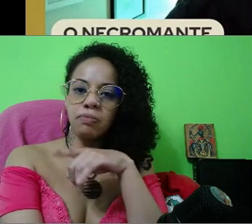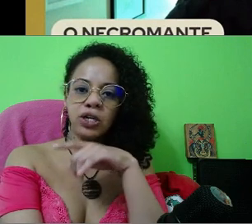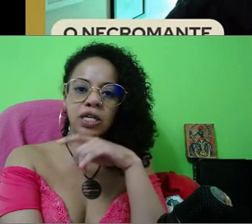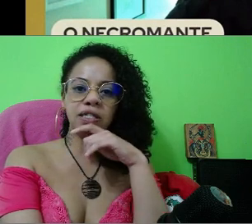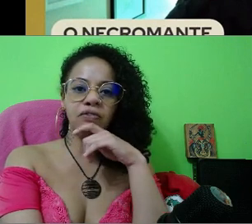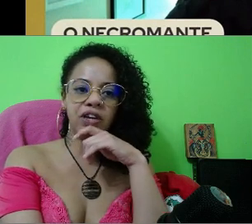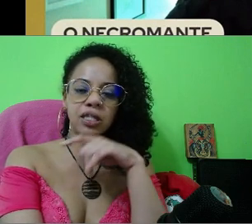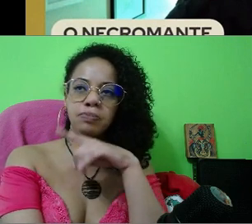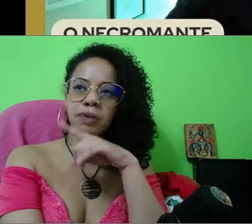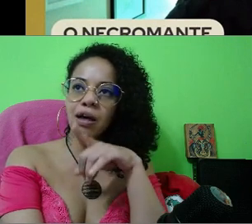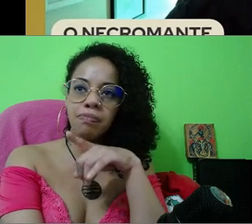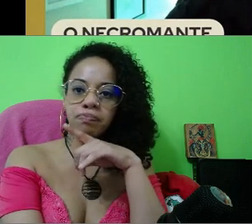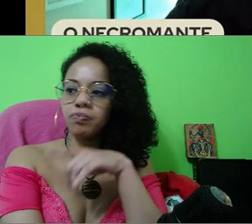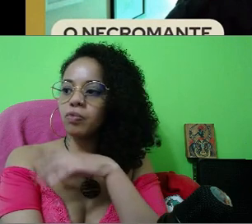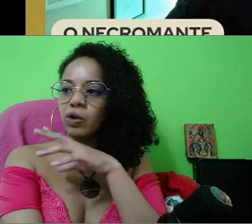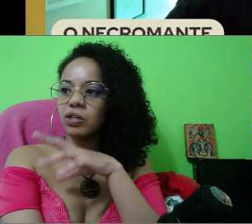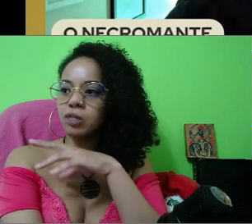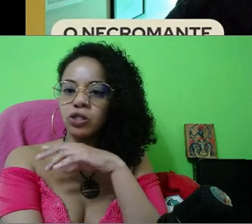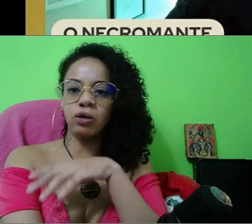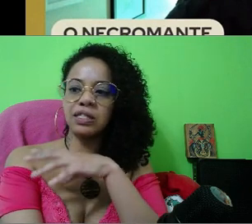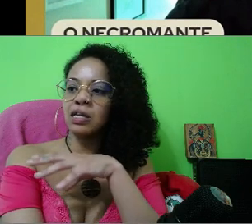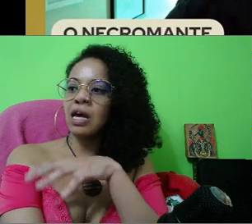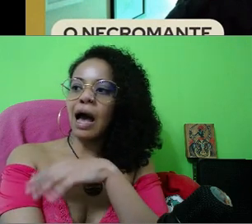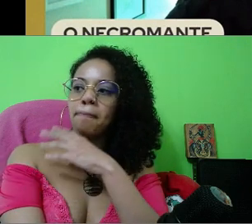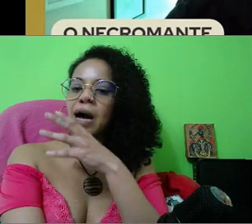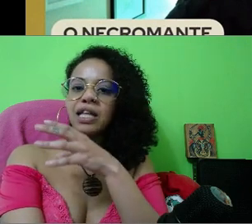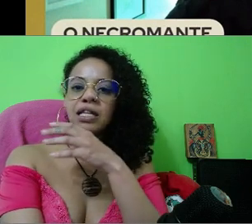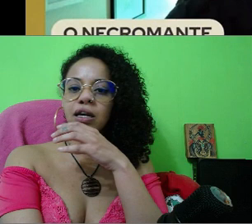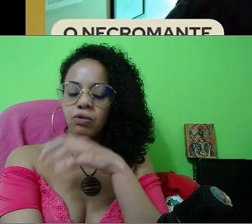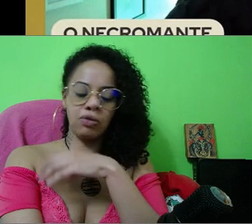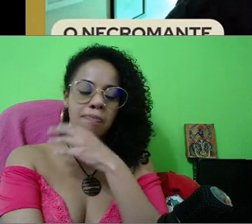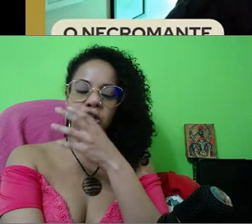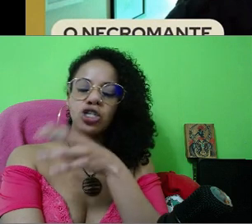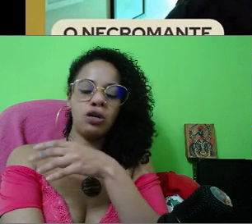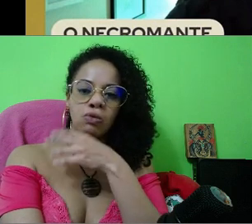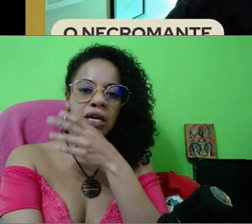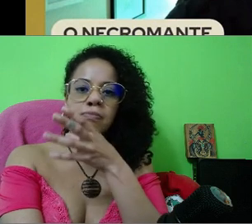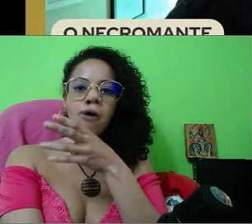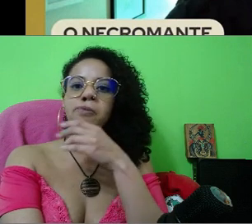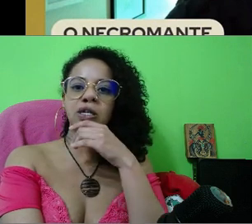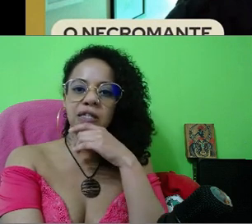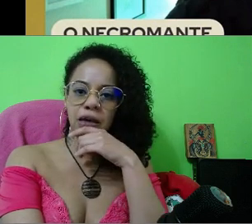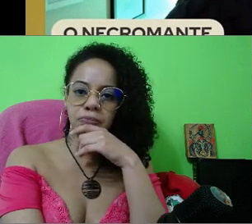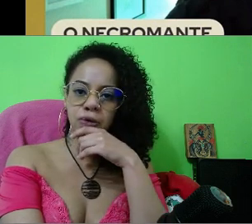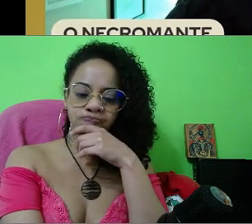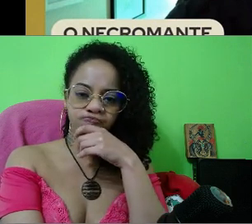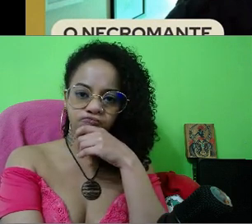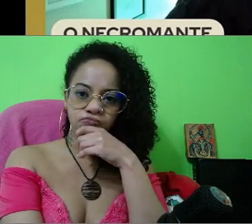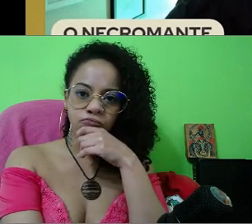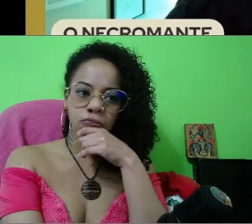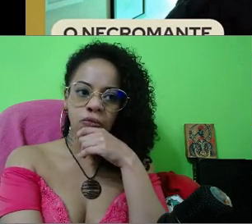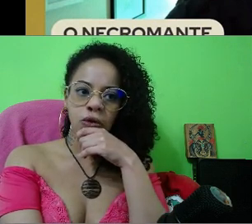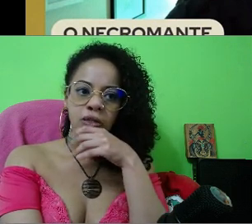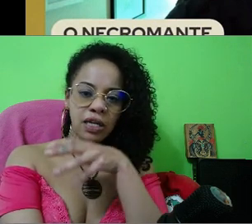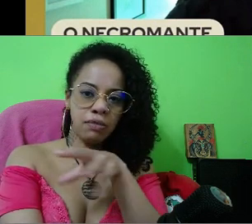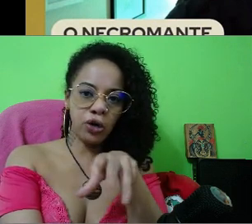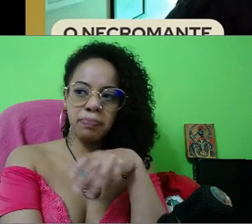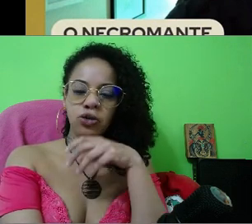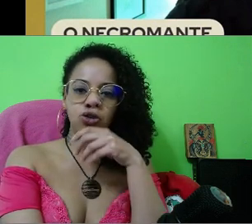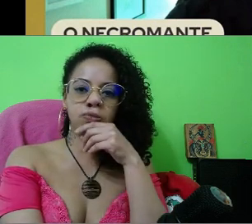são cerimônias que são feitas para quando as pessoas batem quando abatia um animal por exemplo